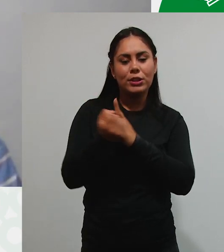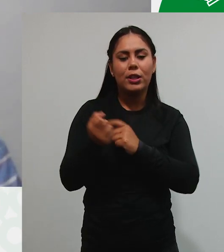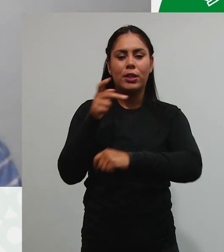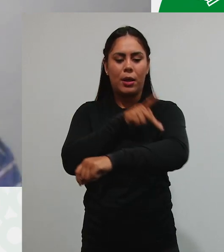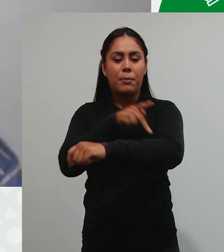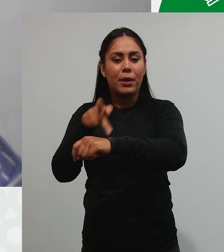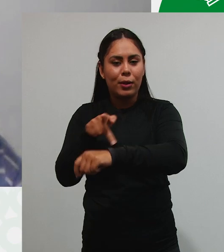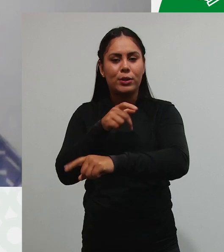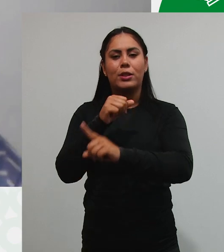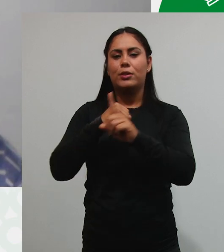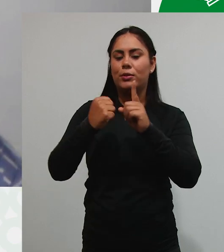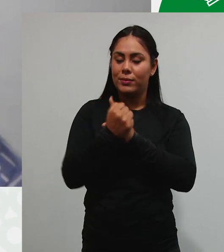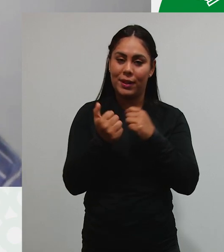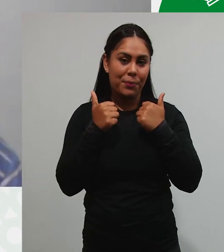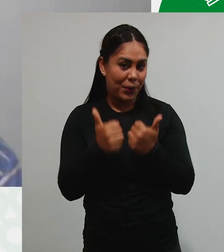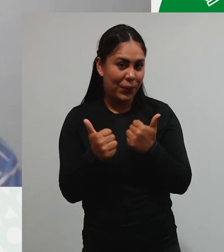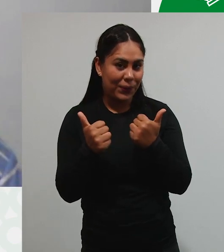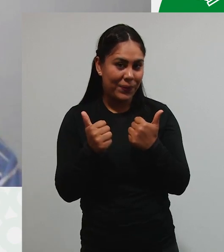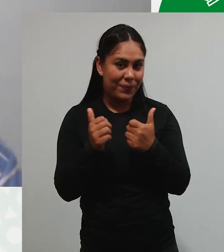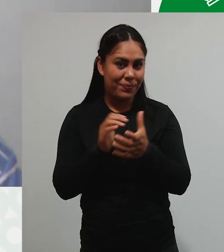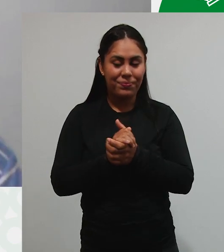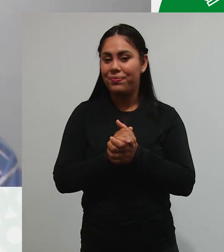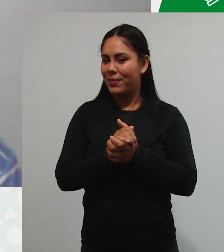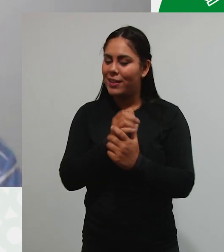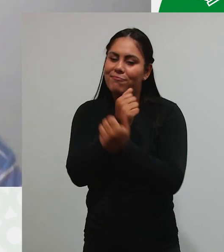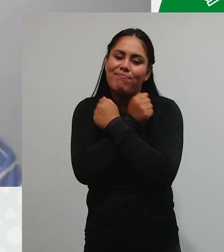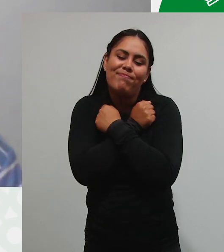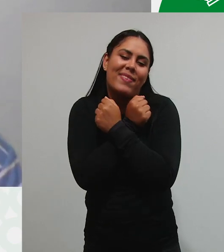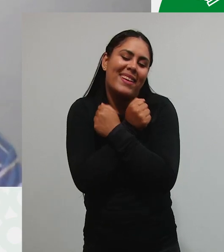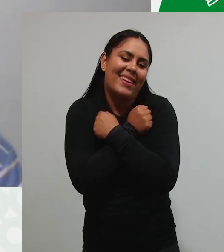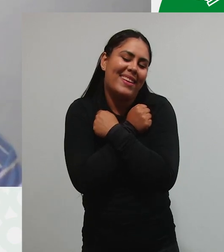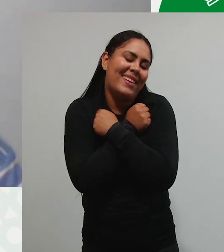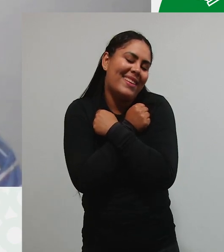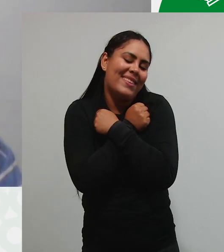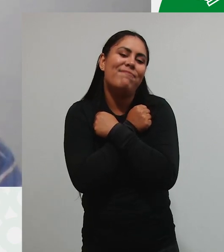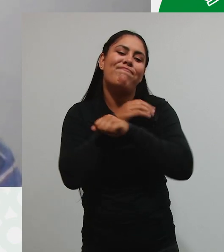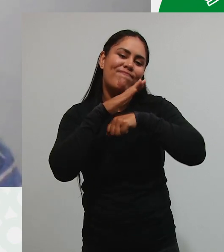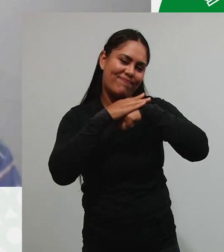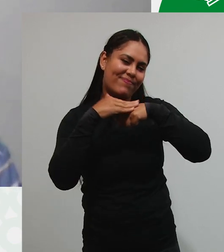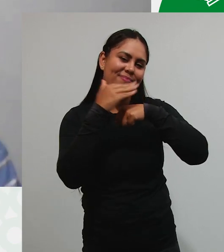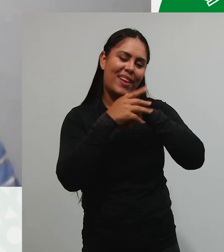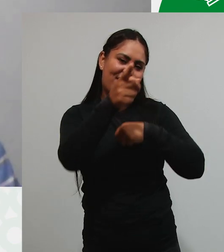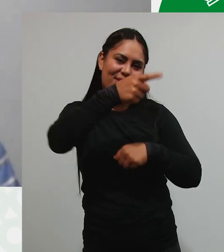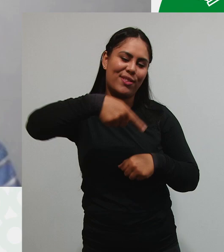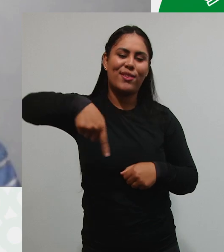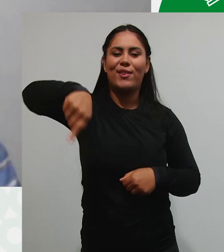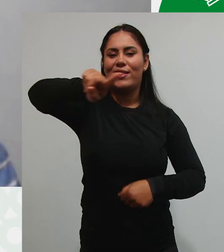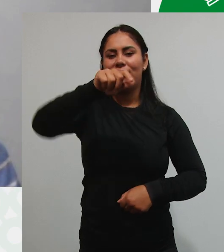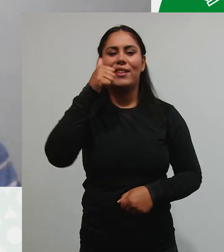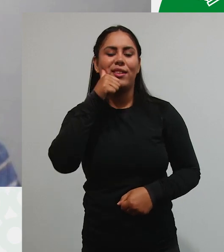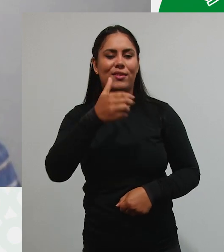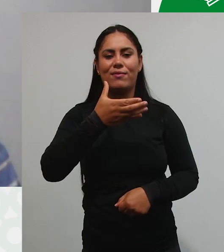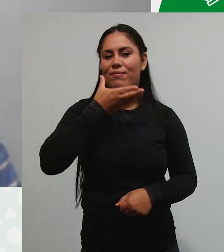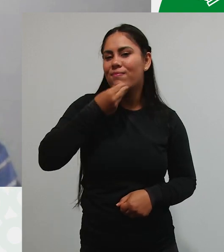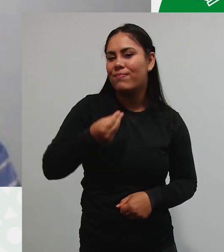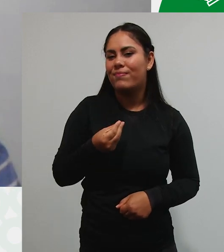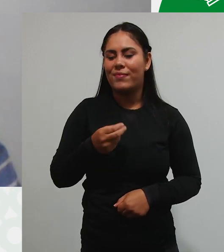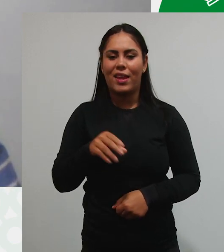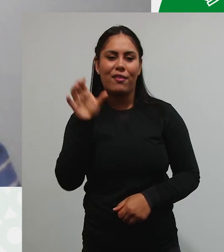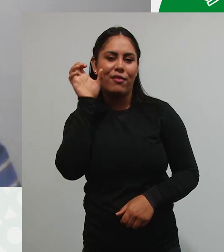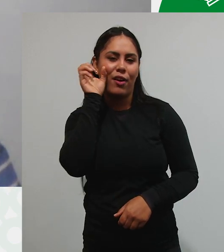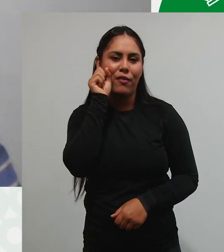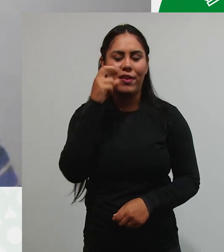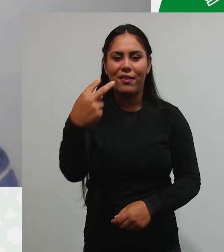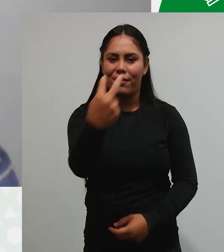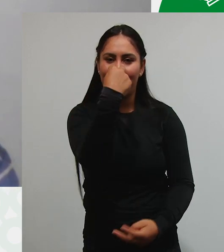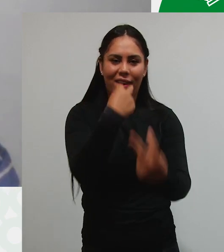educação social, para a gente falar sobre pedagogia social, tá bom? Deixo um abraço fraterno aí a todos, todas